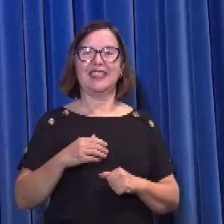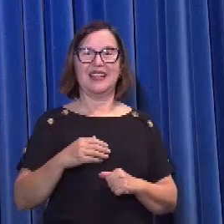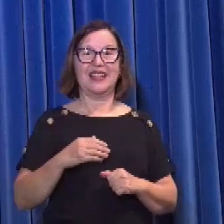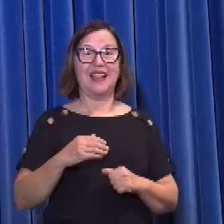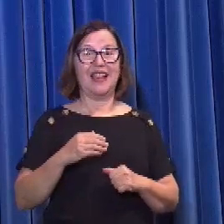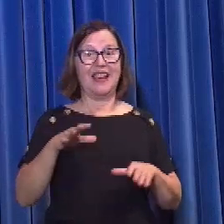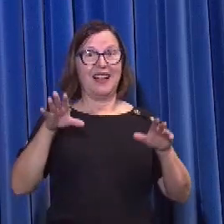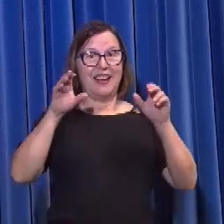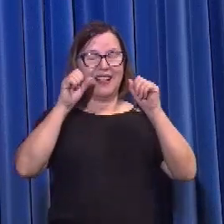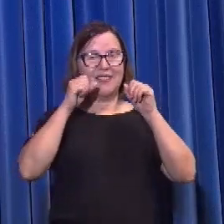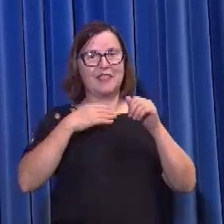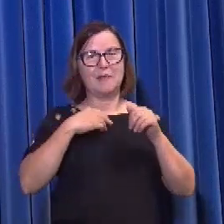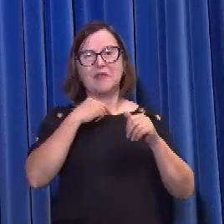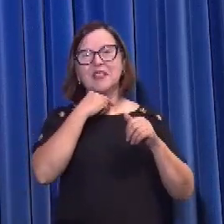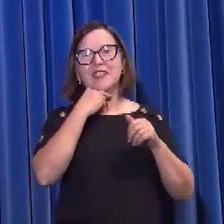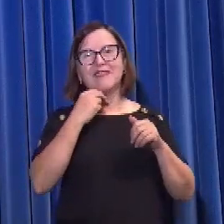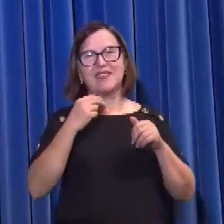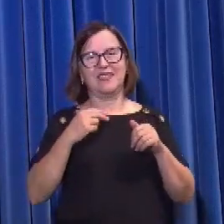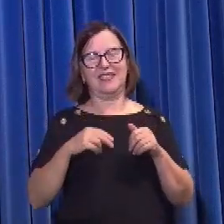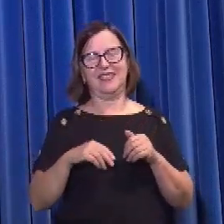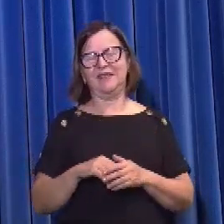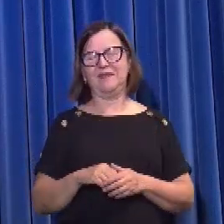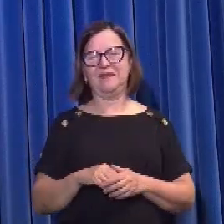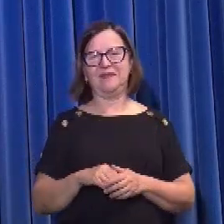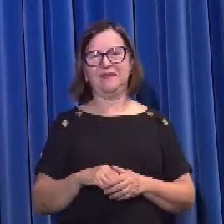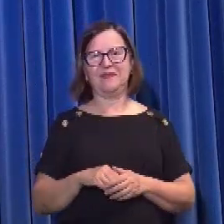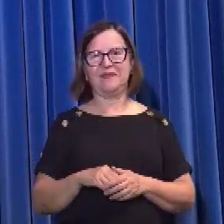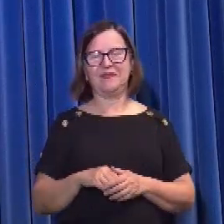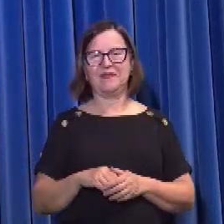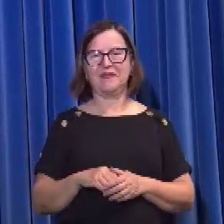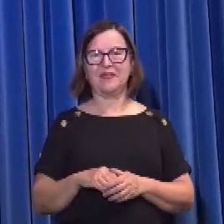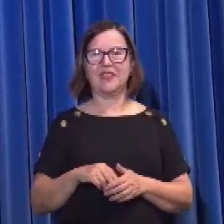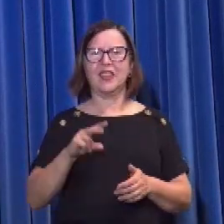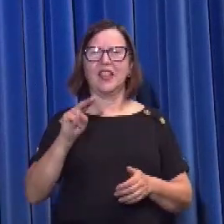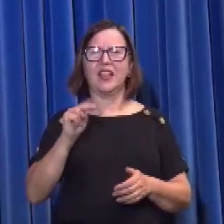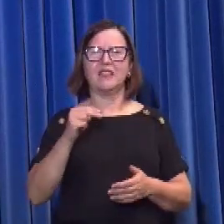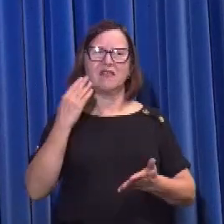é Jesus Cristo. Jamais perecerão.